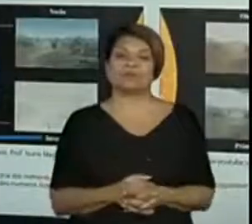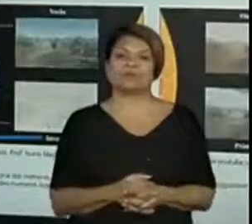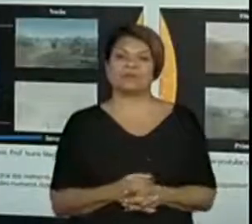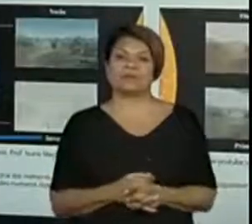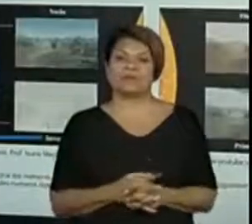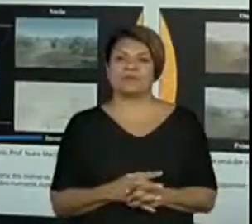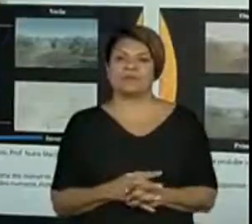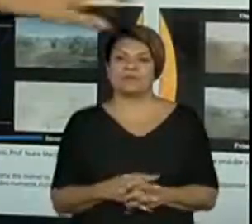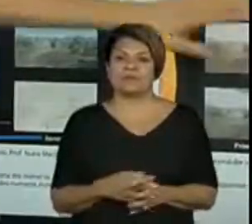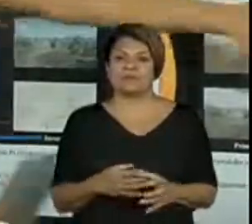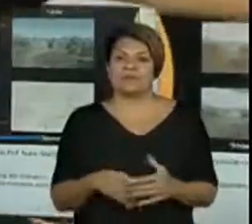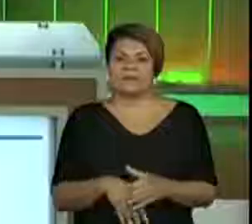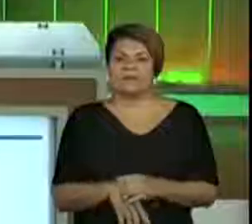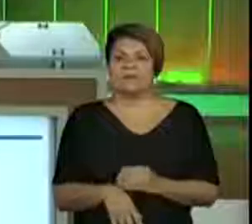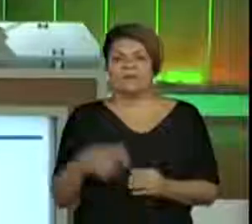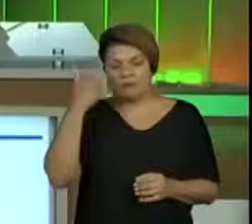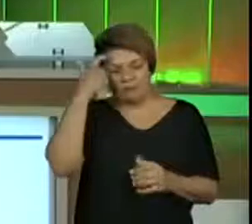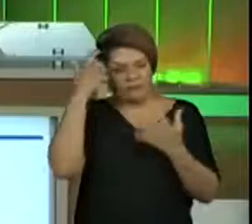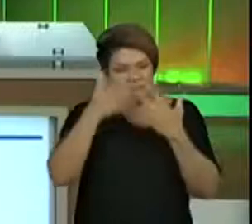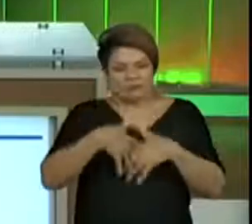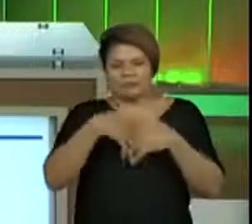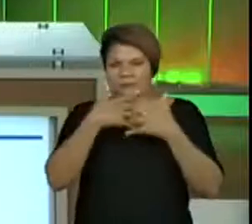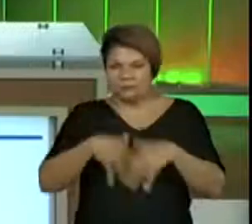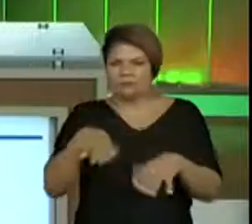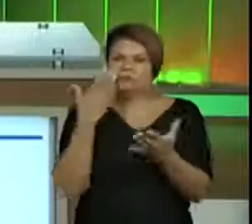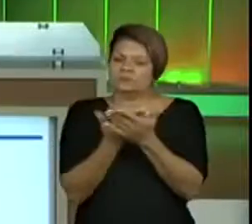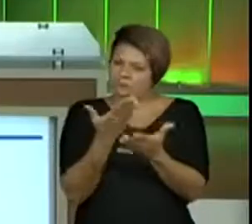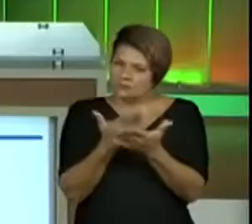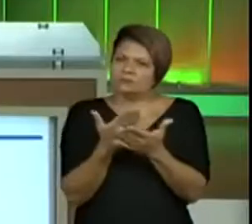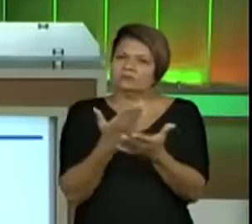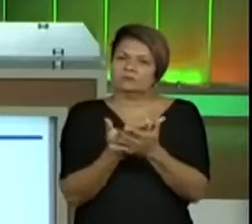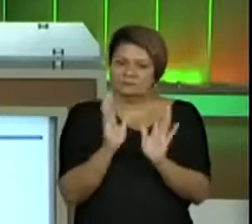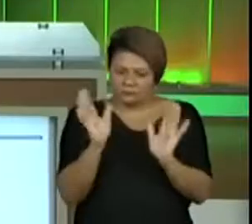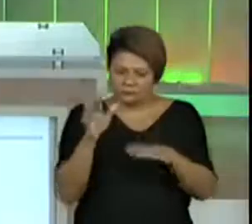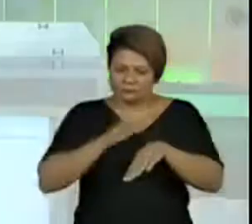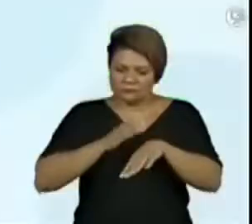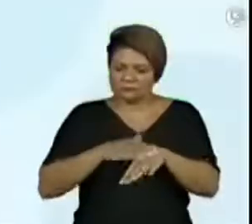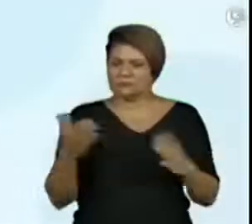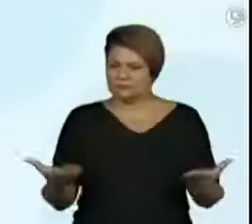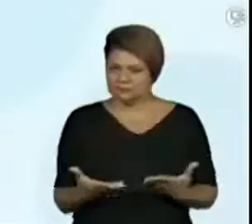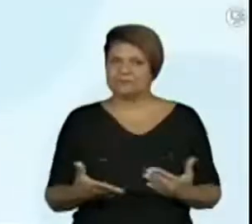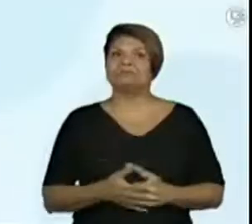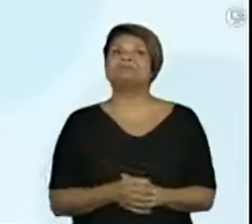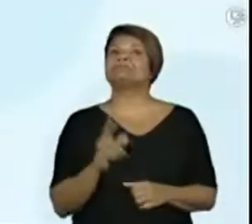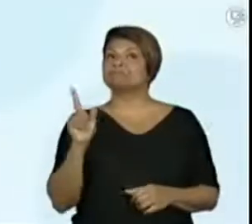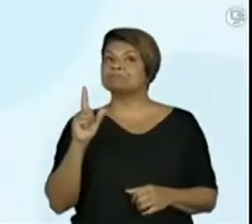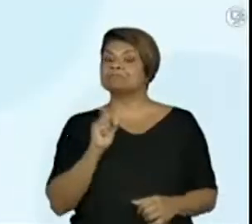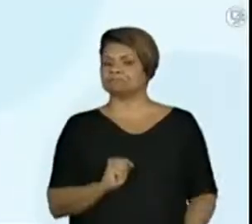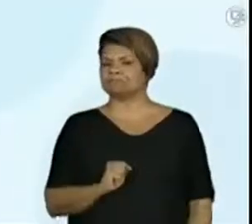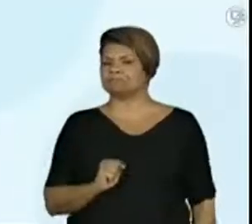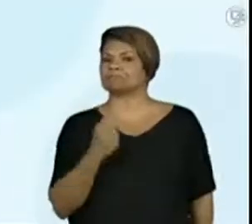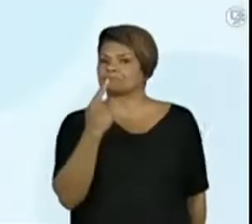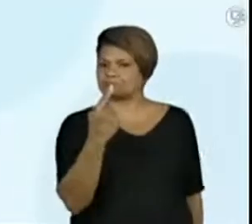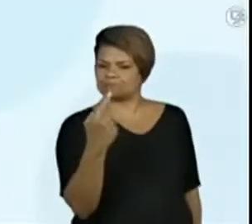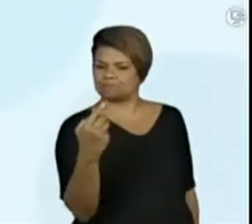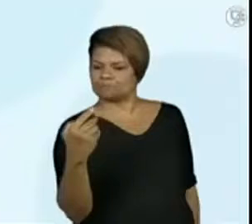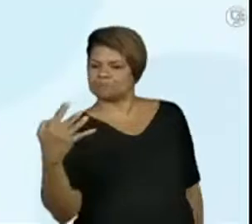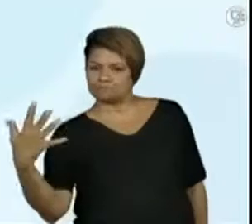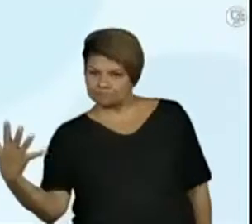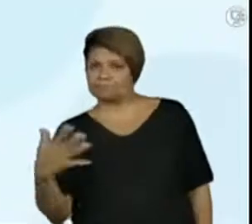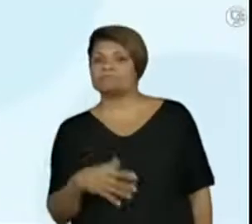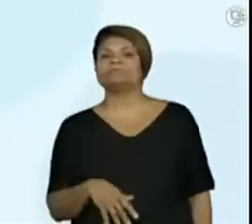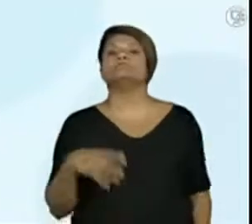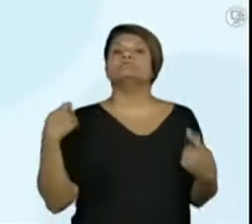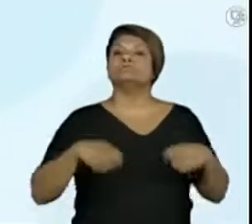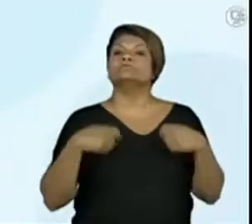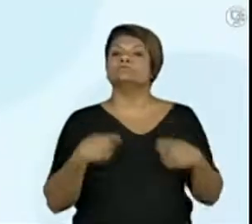Pensando nesse estudo que acabamos de realizar, a contagem era necessária por qual motivo? Para